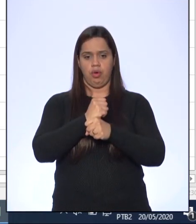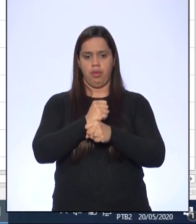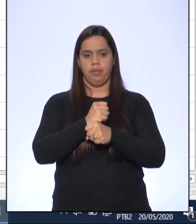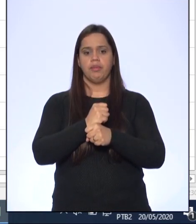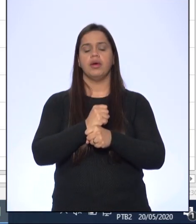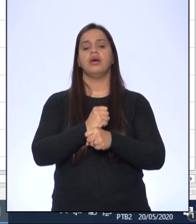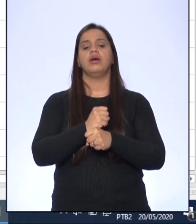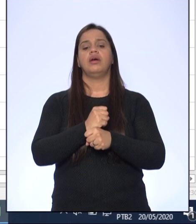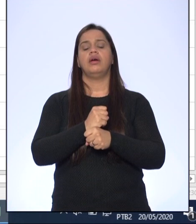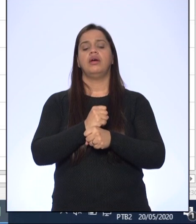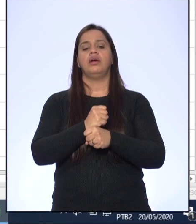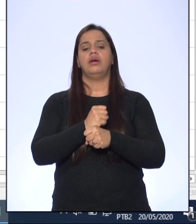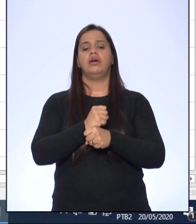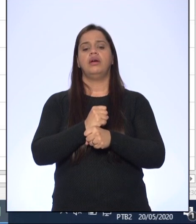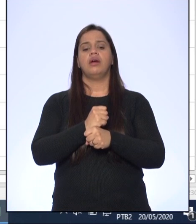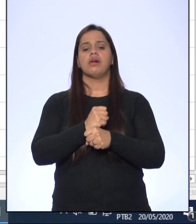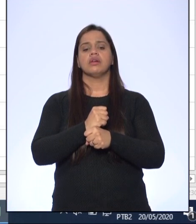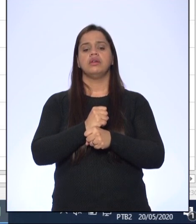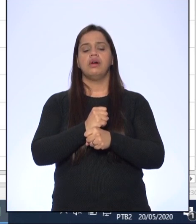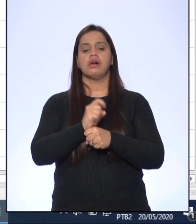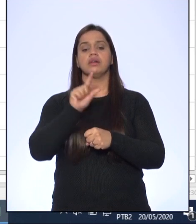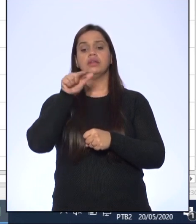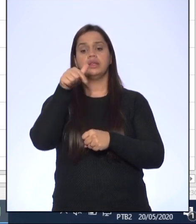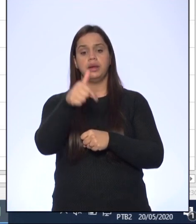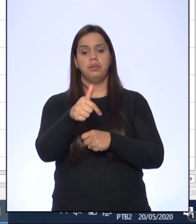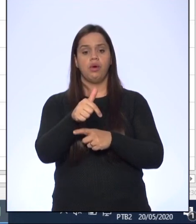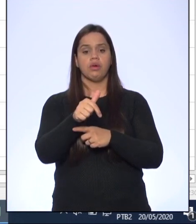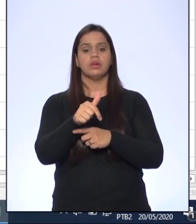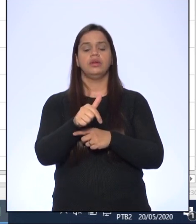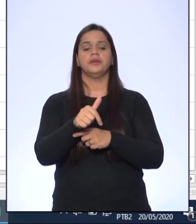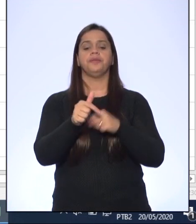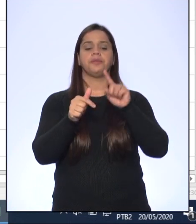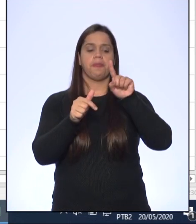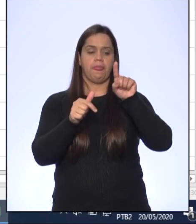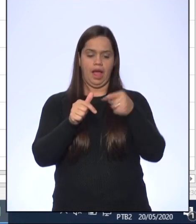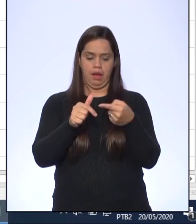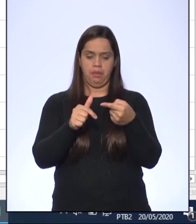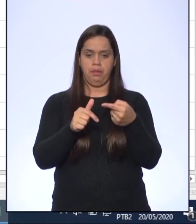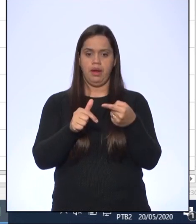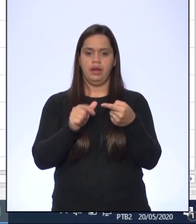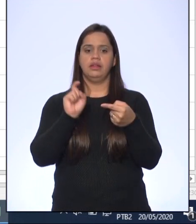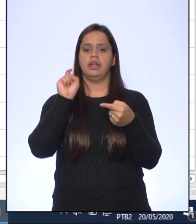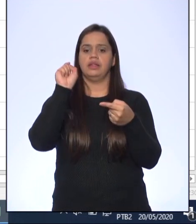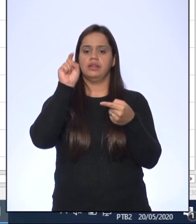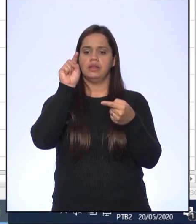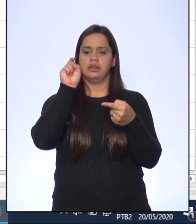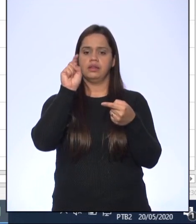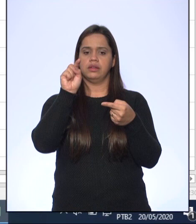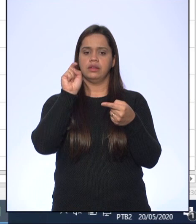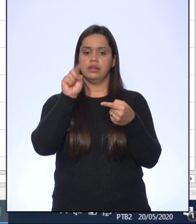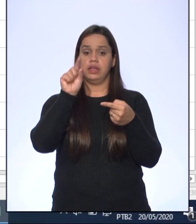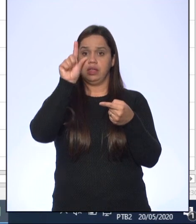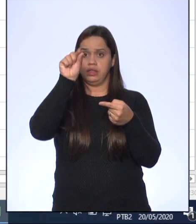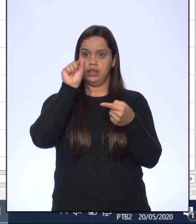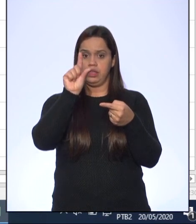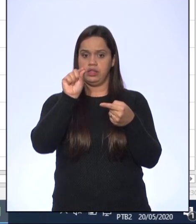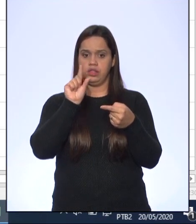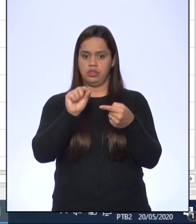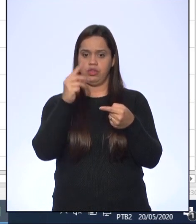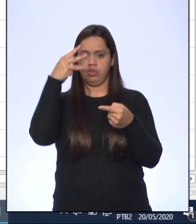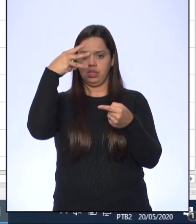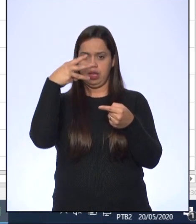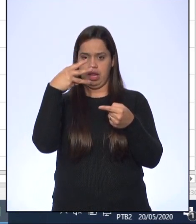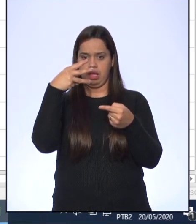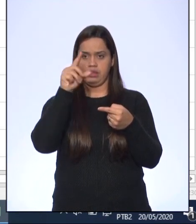soma. Então, vou lá, escrevo a palavra soma, abro parênteses. Quem eu faço? A seleção dos 3